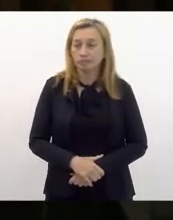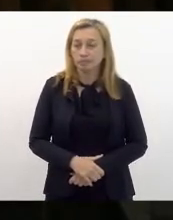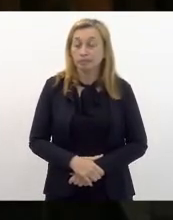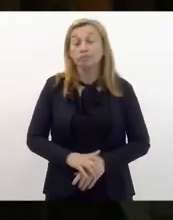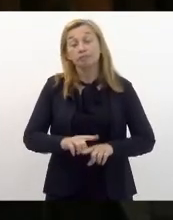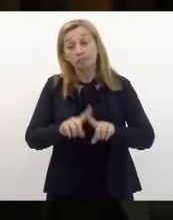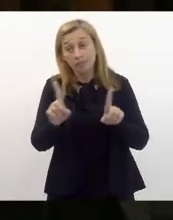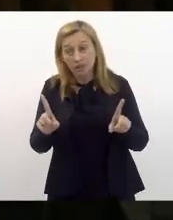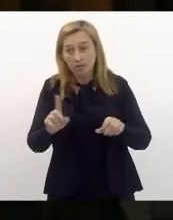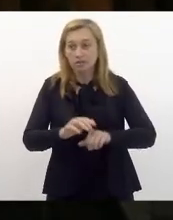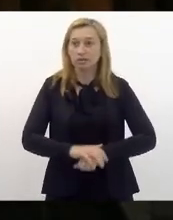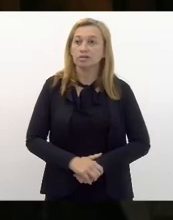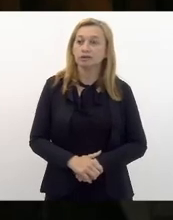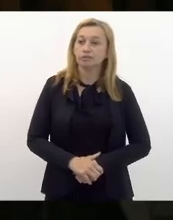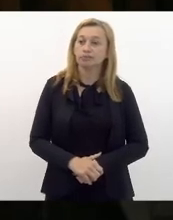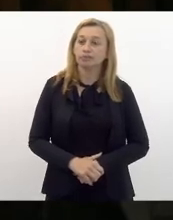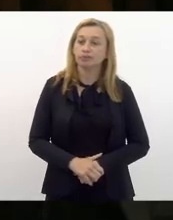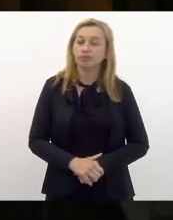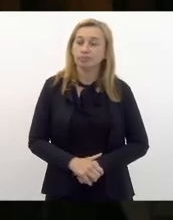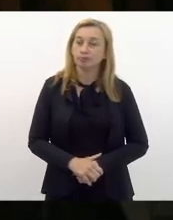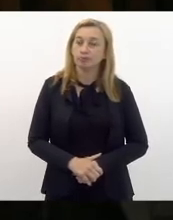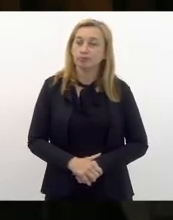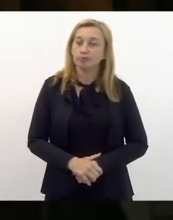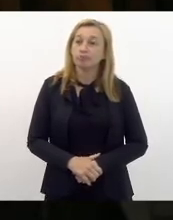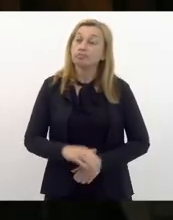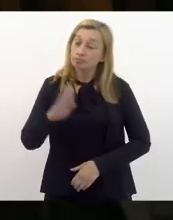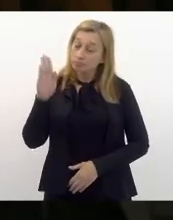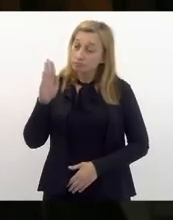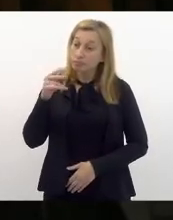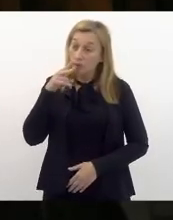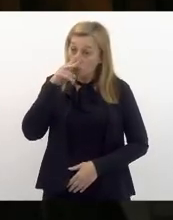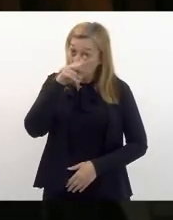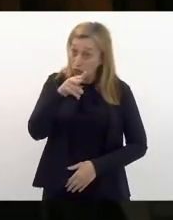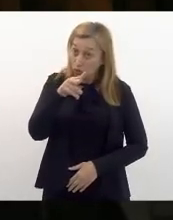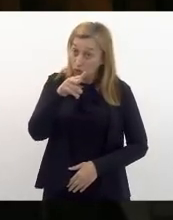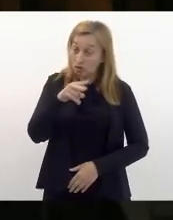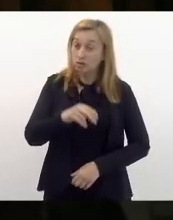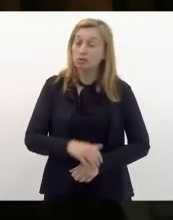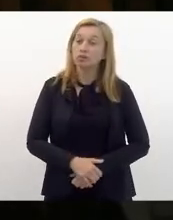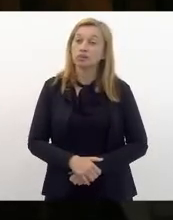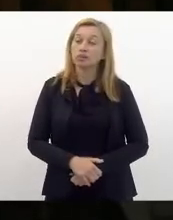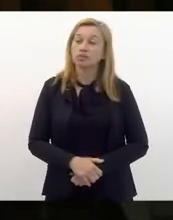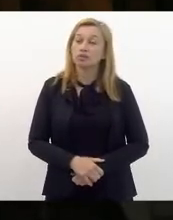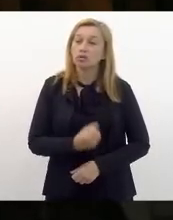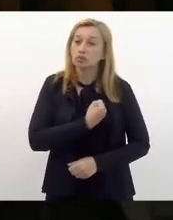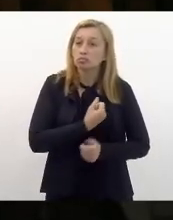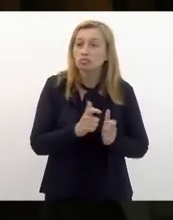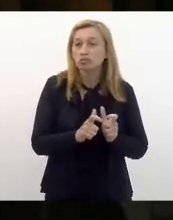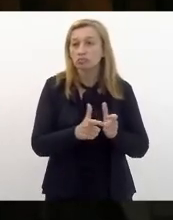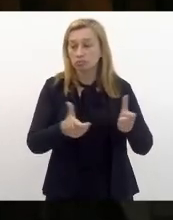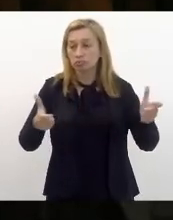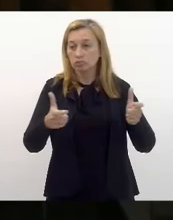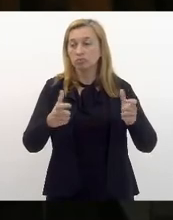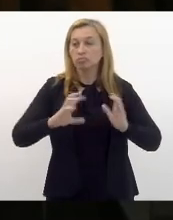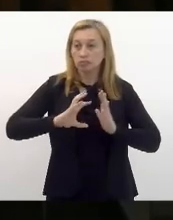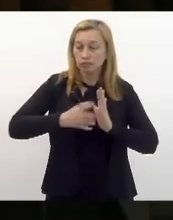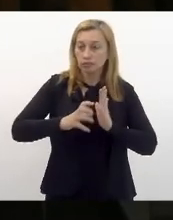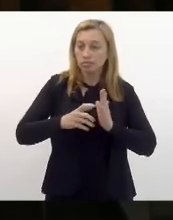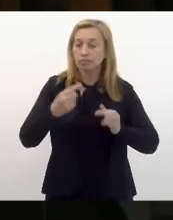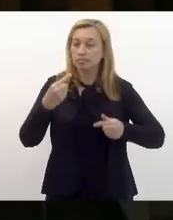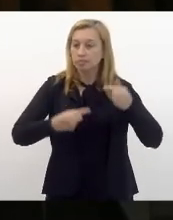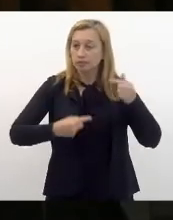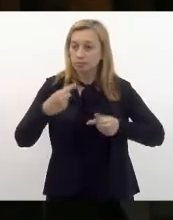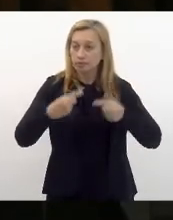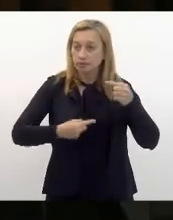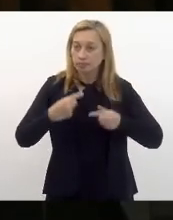o peixe torna-se um candidato forte pela essa massa imensa de parte dos